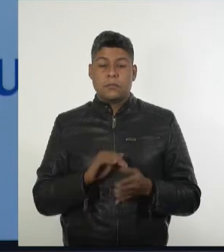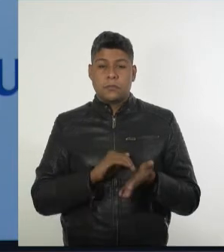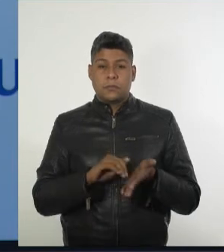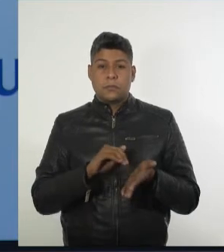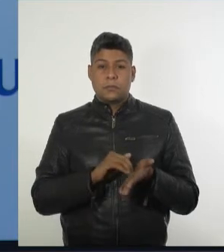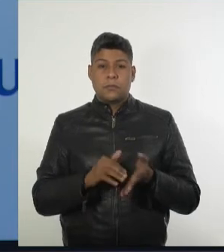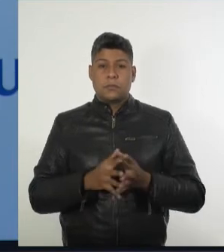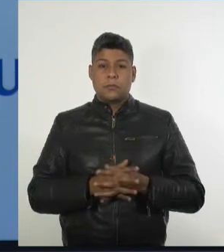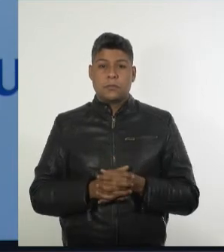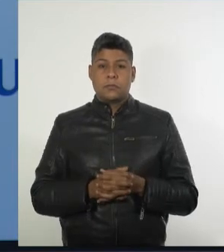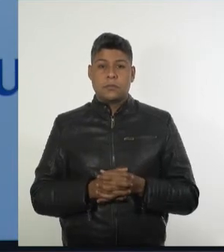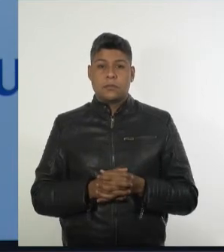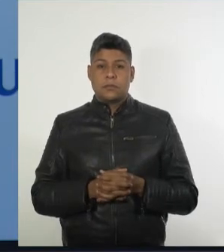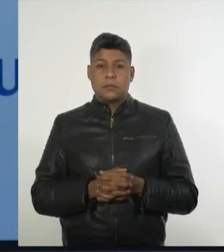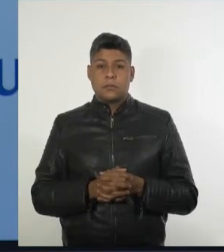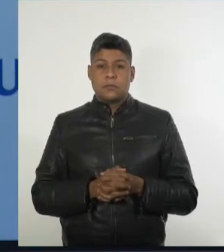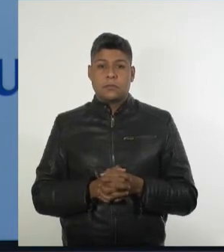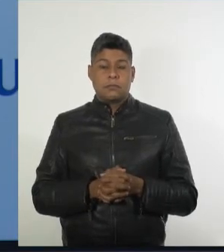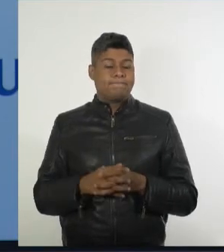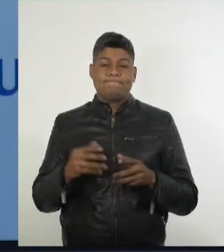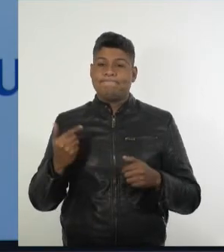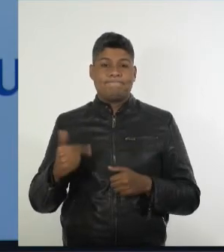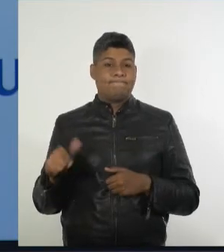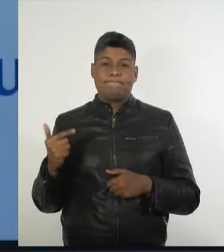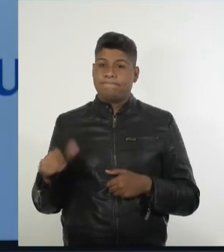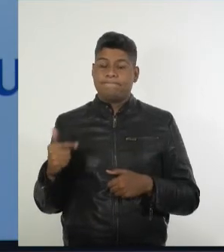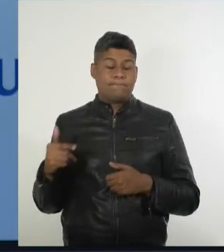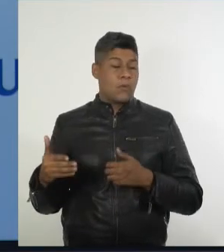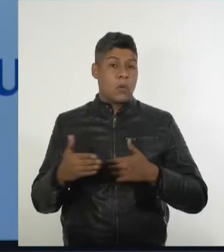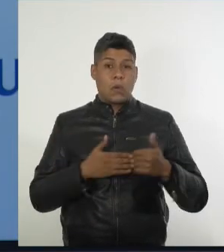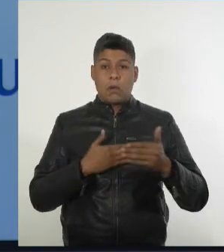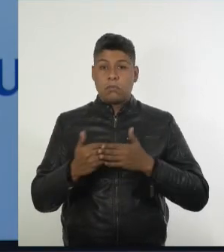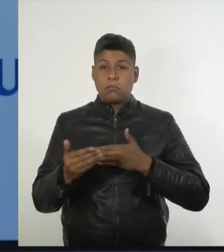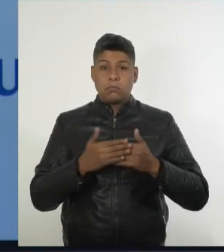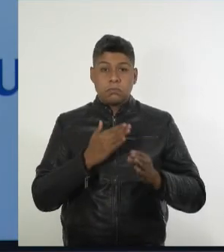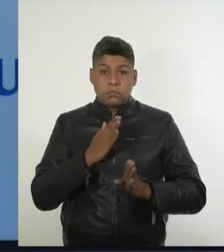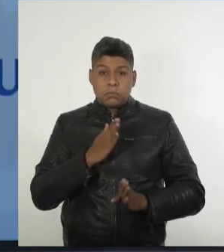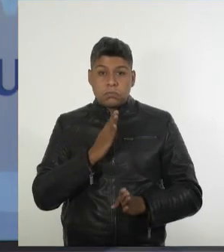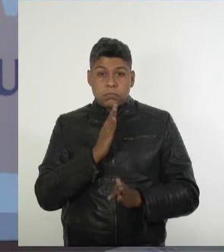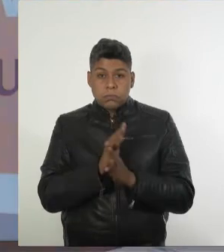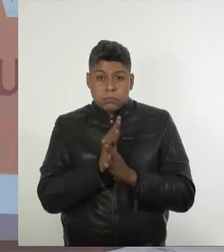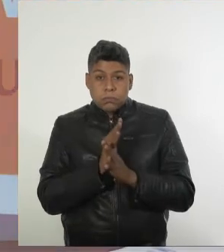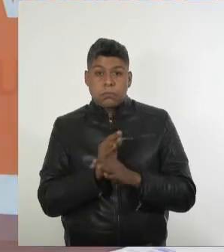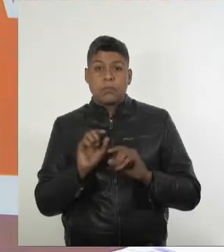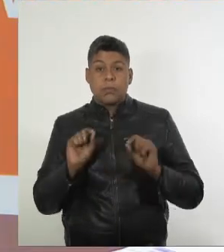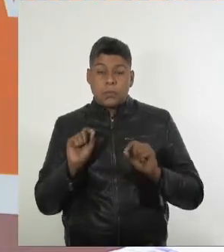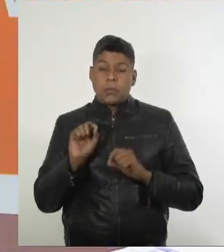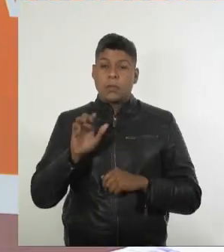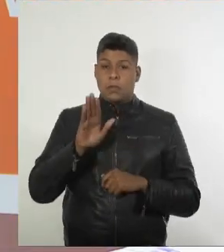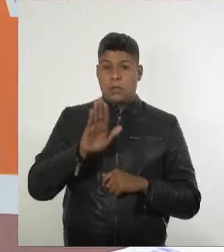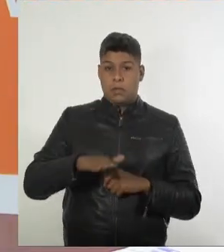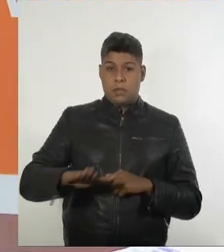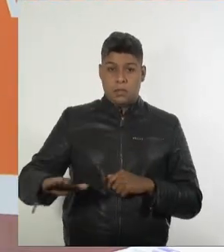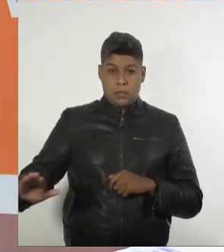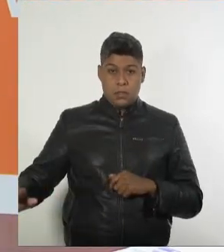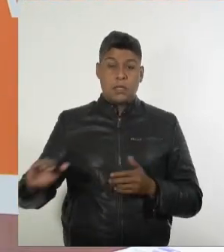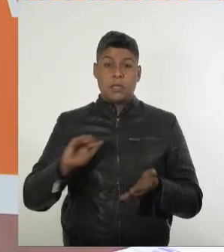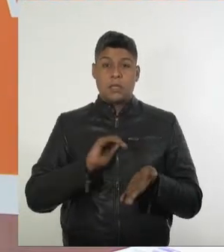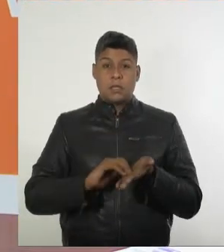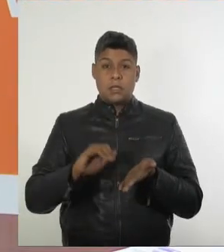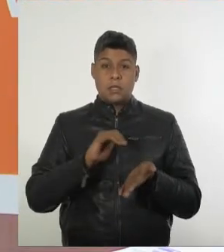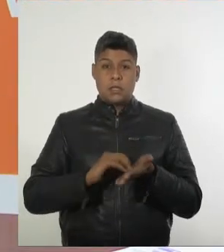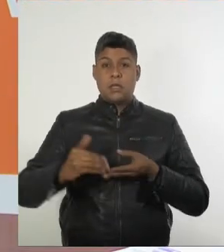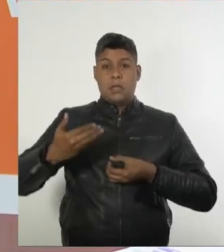Secretário. Não há, neste momento, qualquer evidência de casos em crianças. A